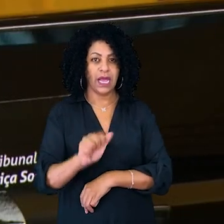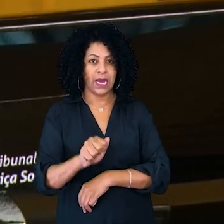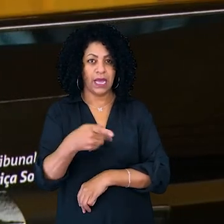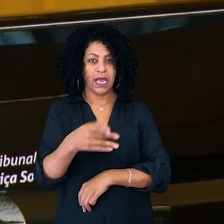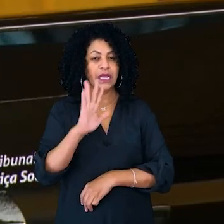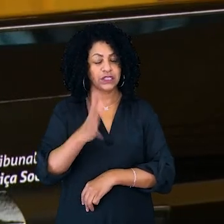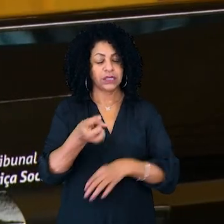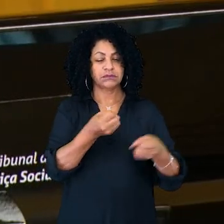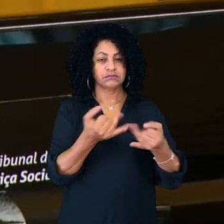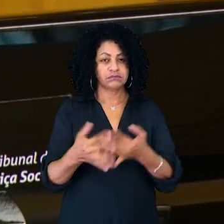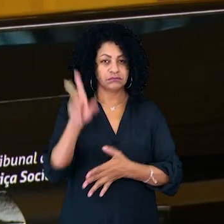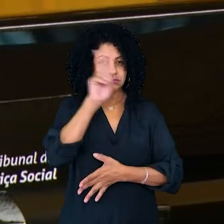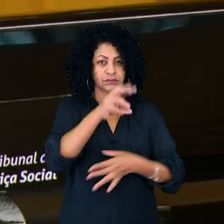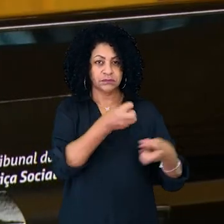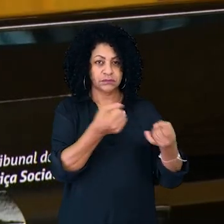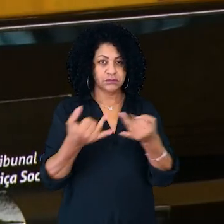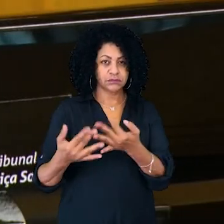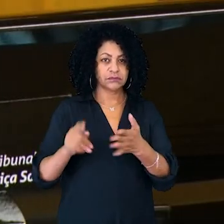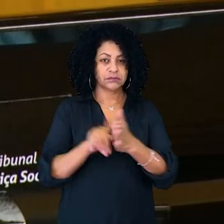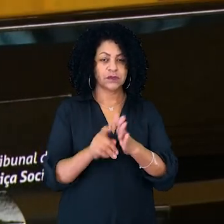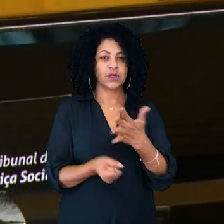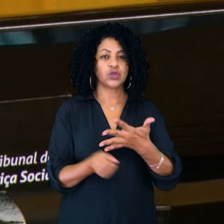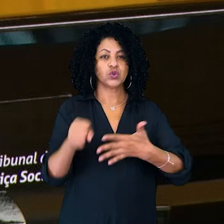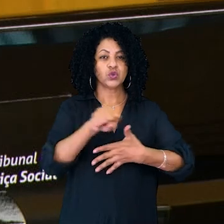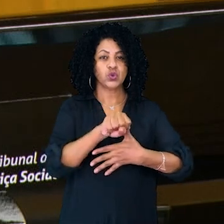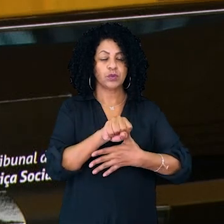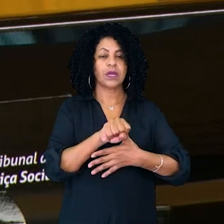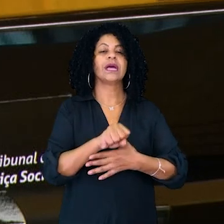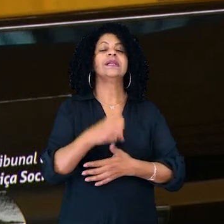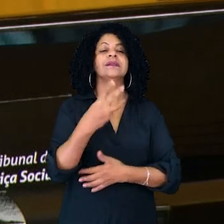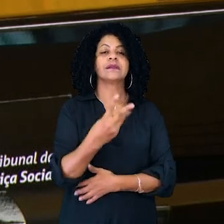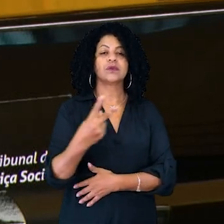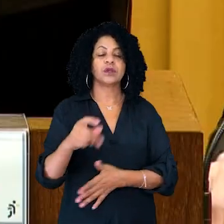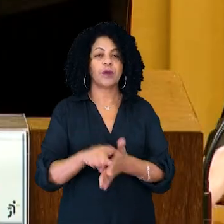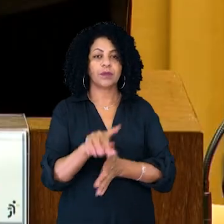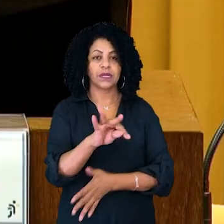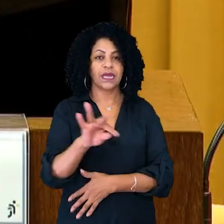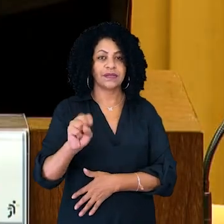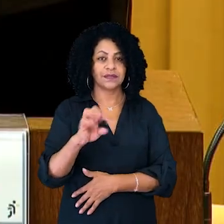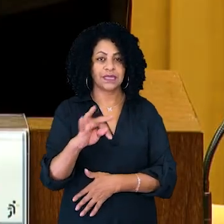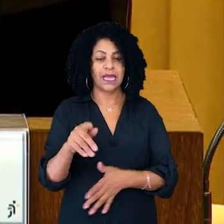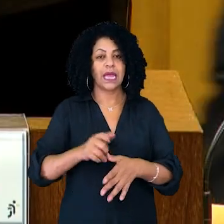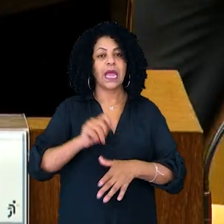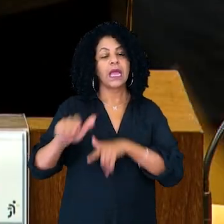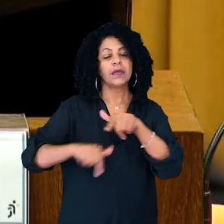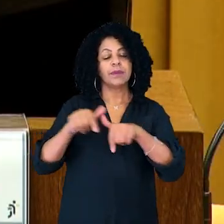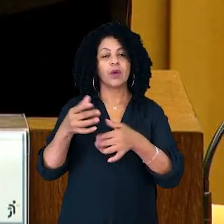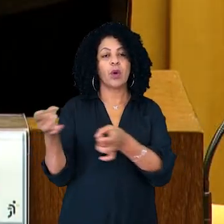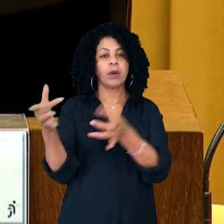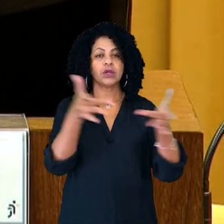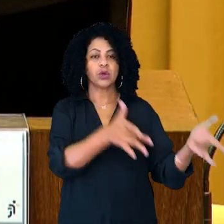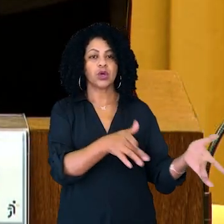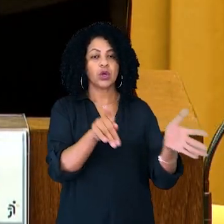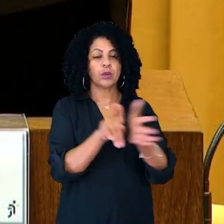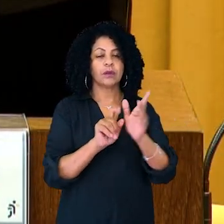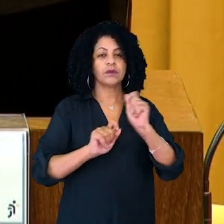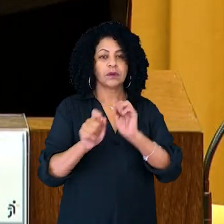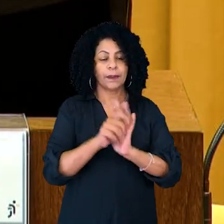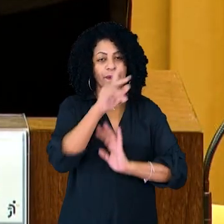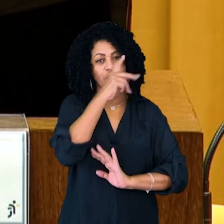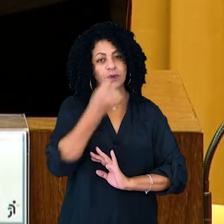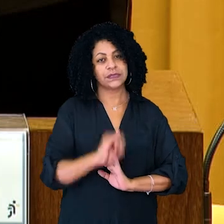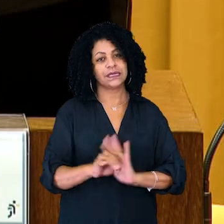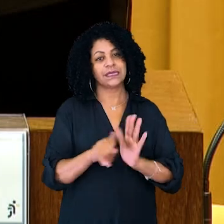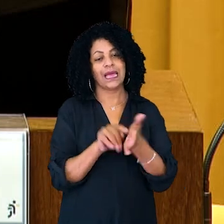Schaibe. Ela lembrou que, de acordo com a súmula 32 do TST, o abandono de emprego é presumido quando